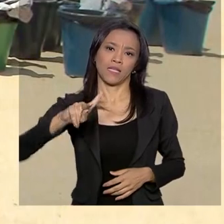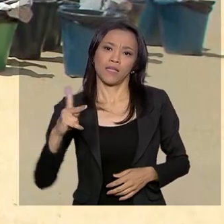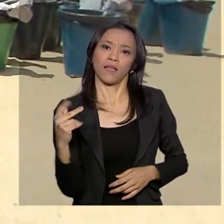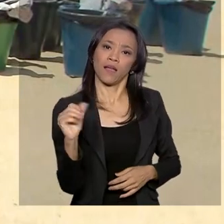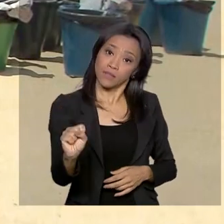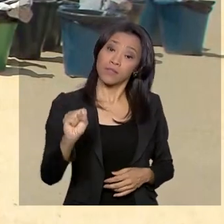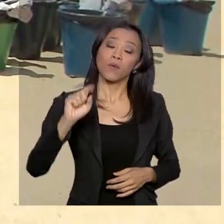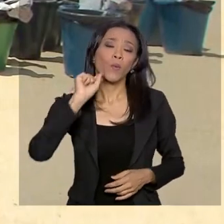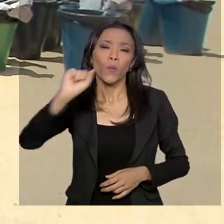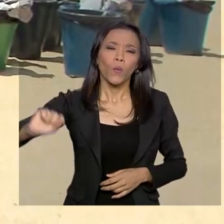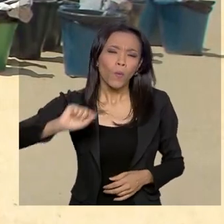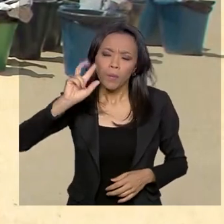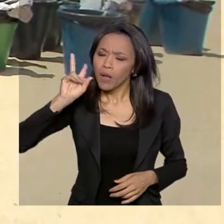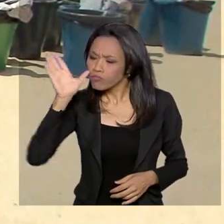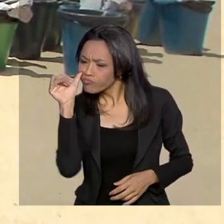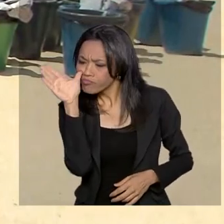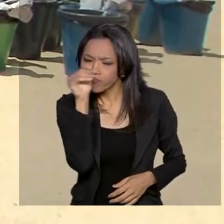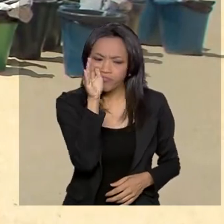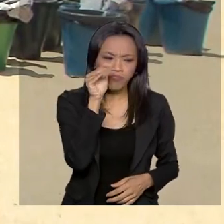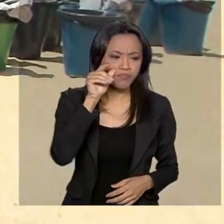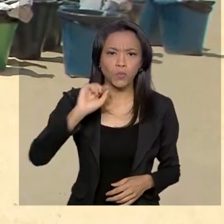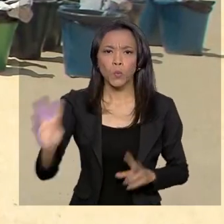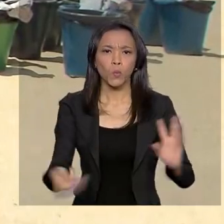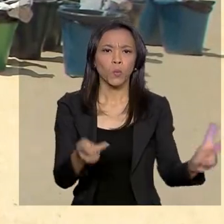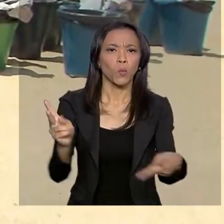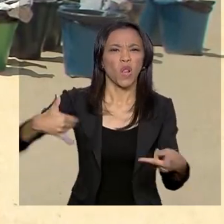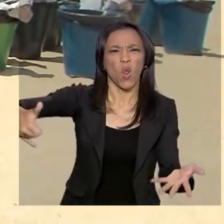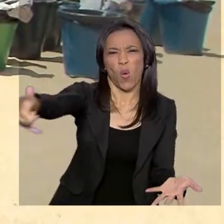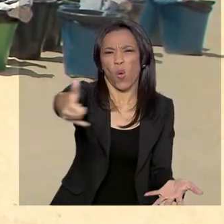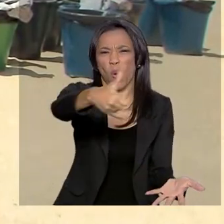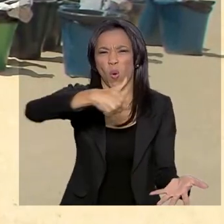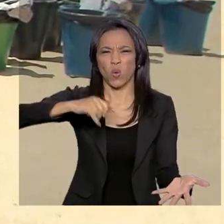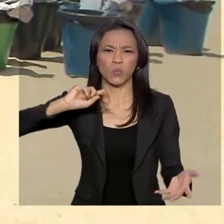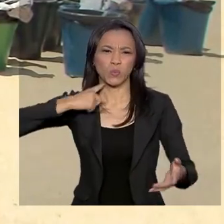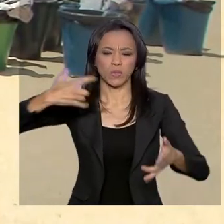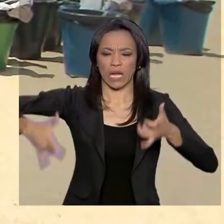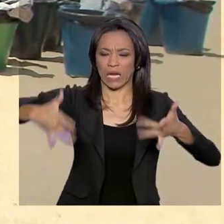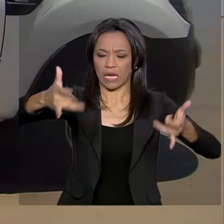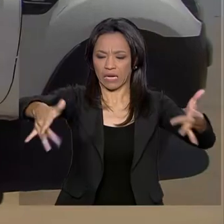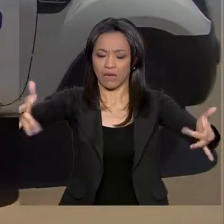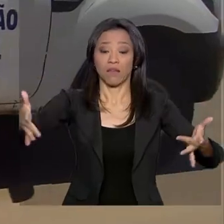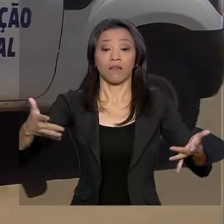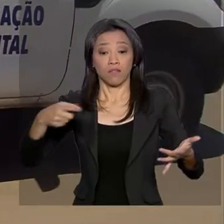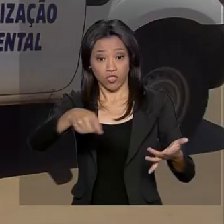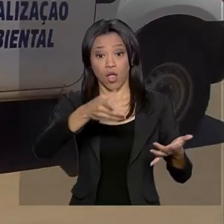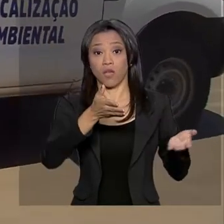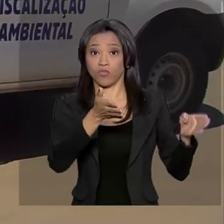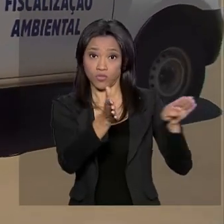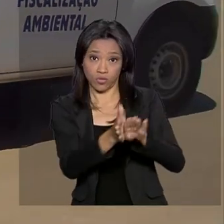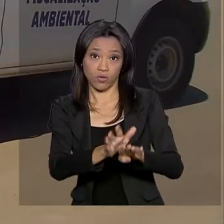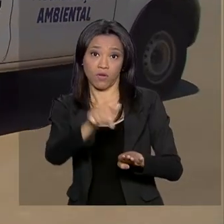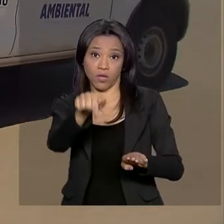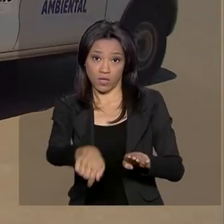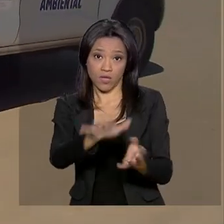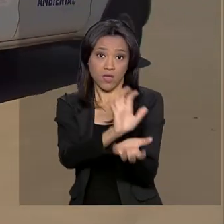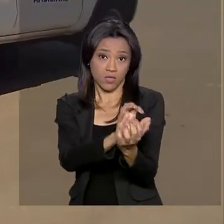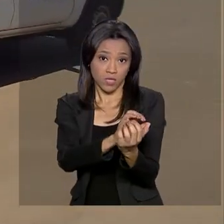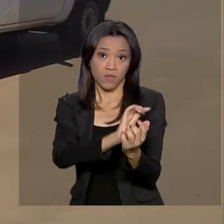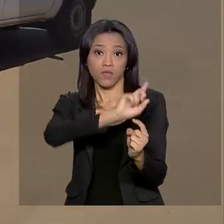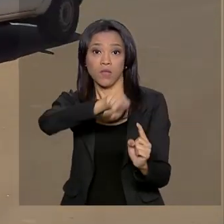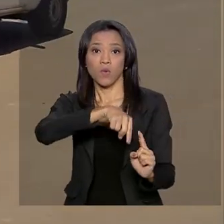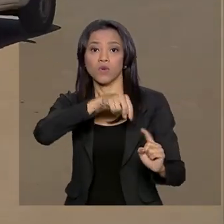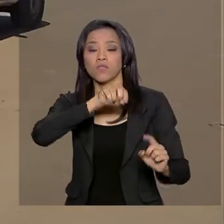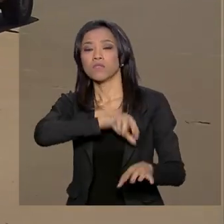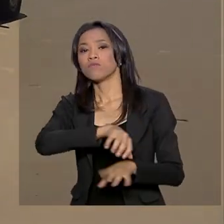pelas manchas de óleo na região agora pela manhã o ministro desembarcou aqui em recife depois seguiu de helicóptero